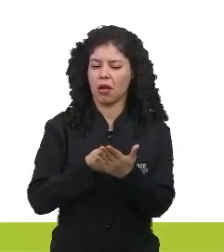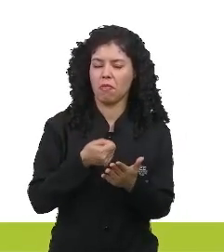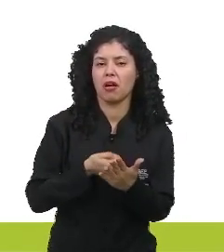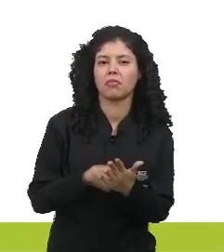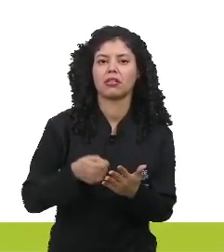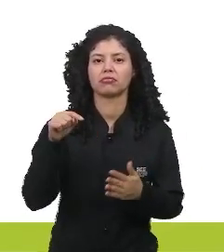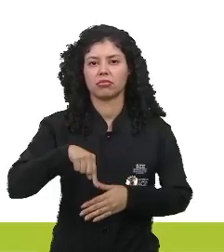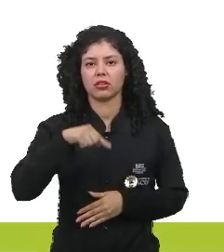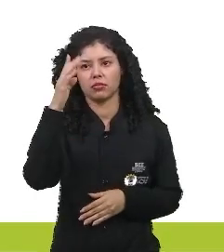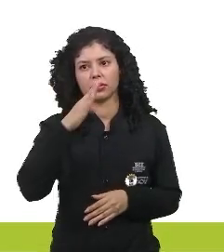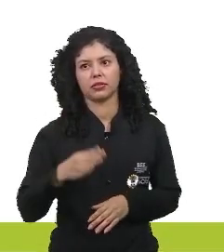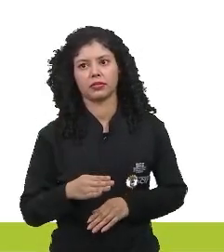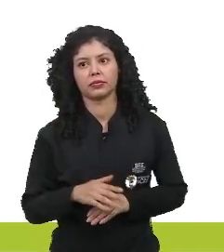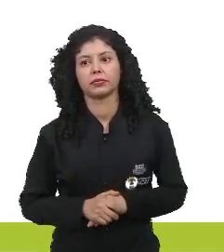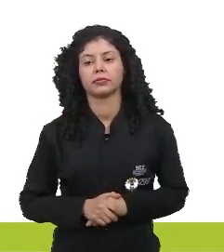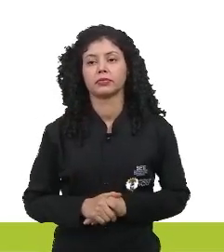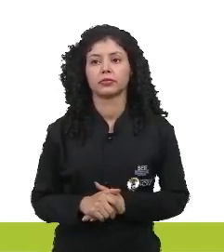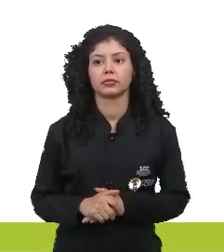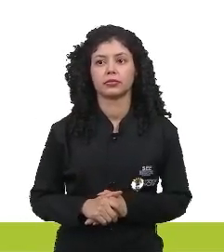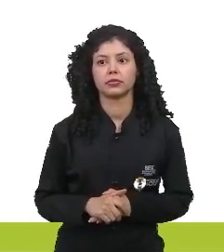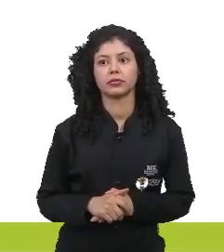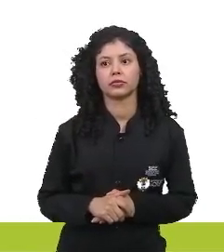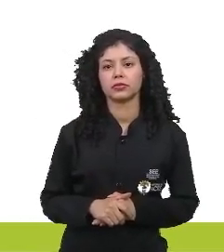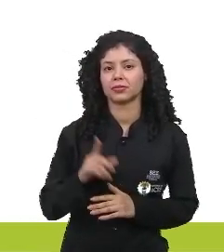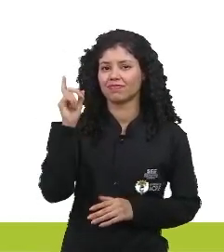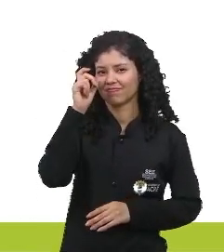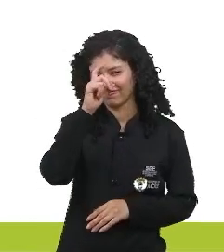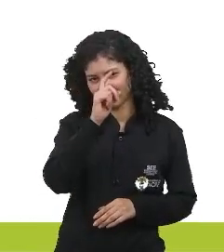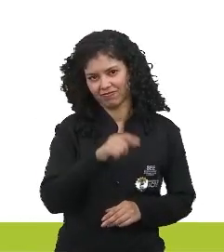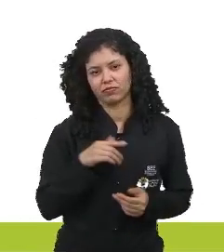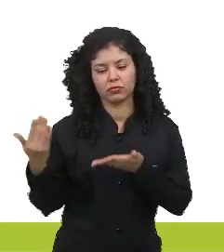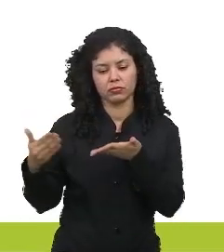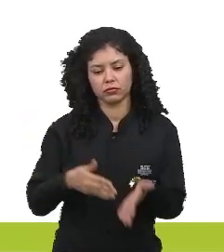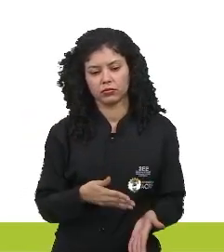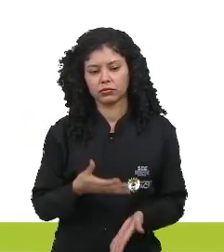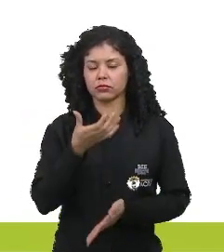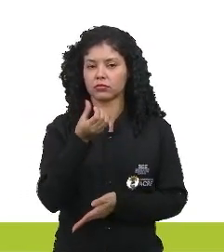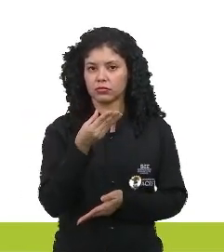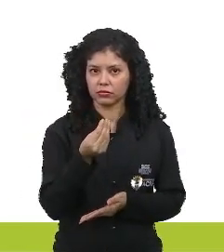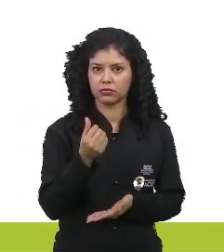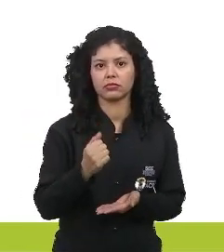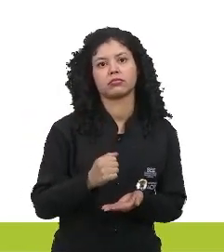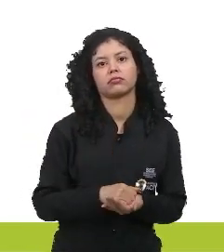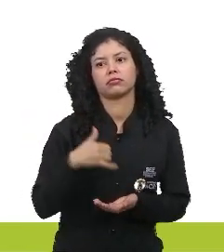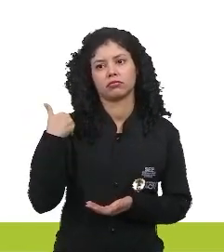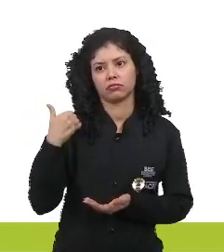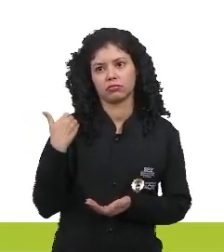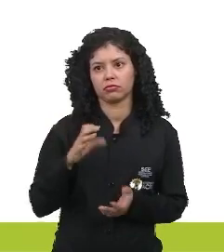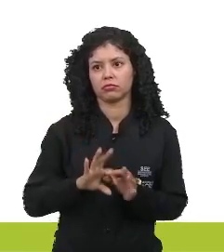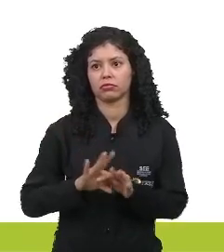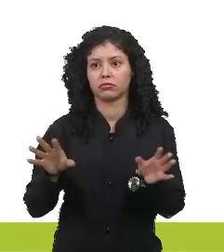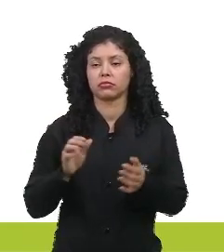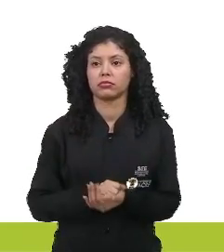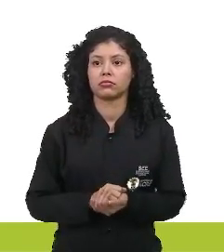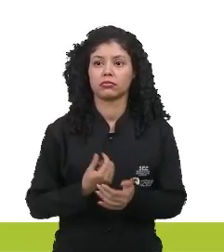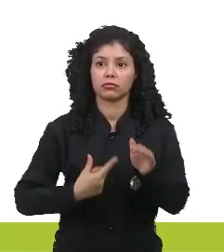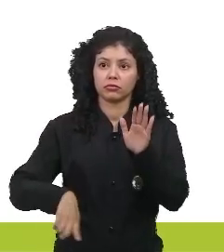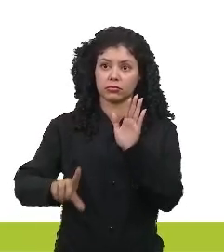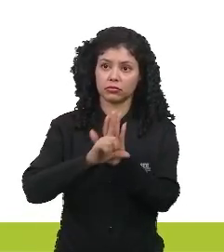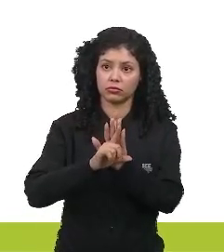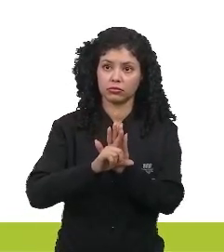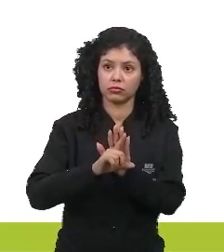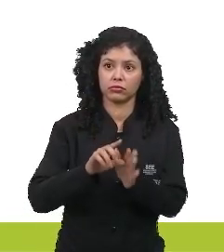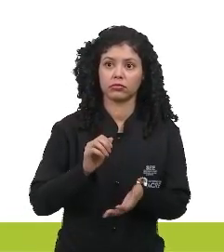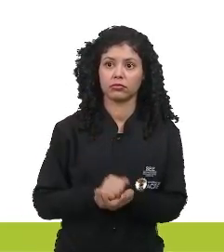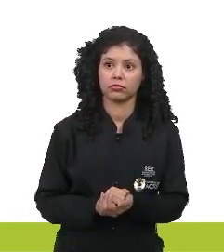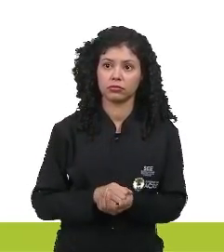que havia aqui. Então, era muito difícil um escravo chegar a 60 anos para se tornar liberto. Foi apenas